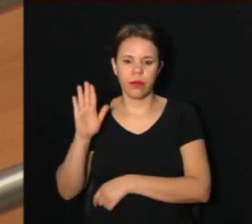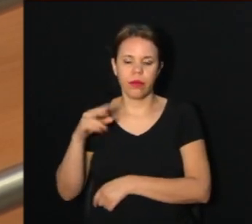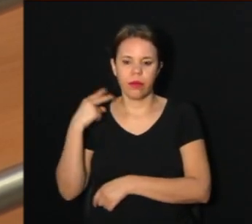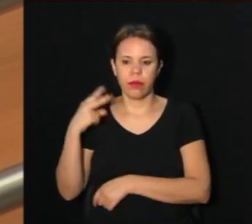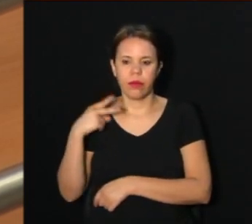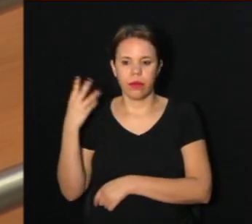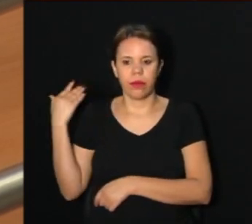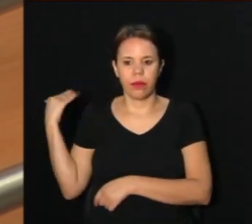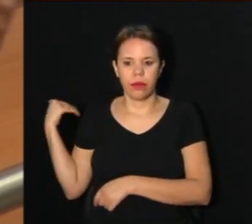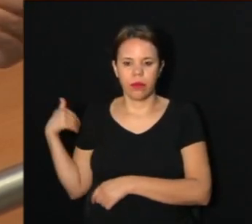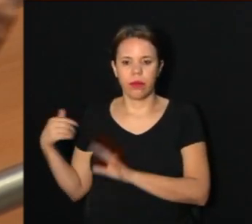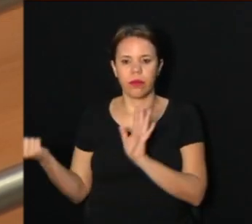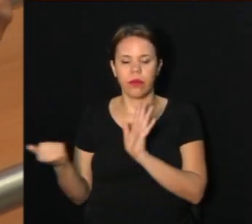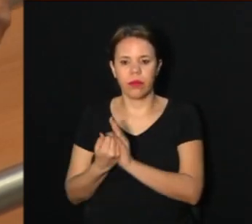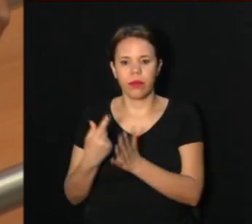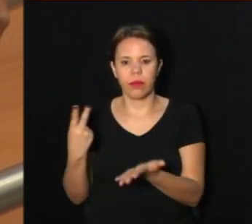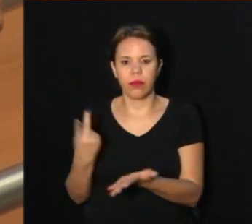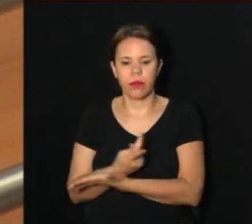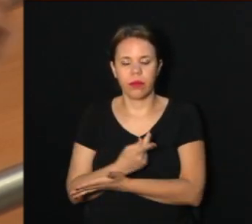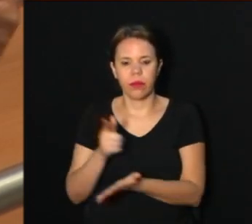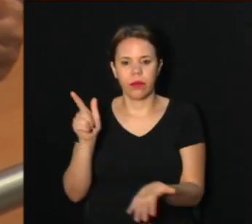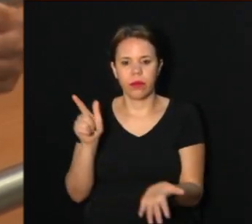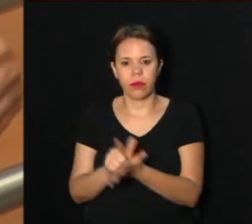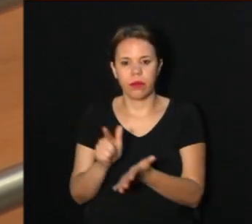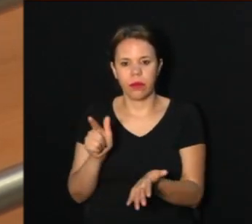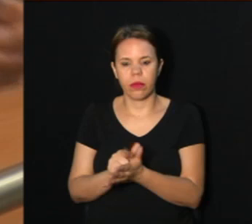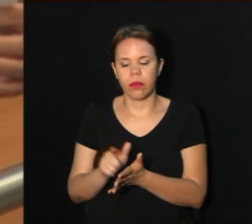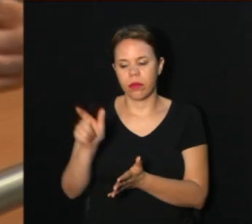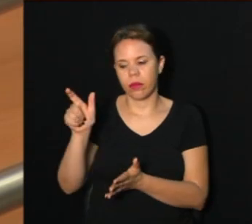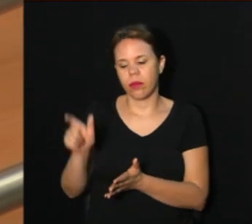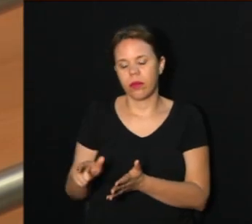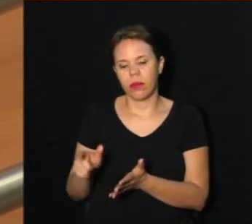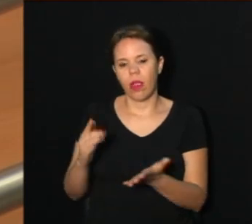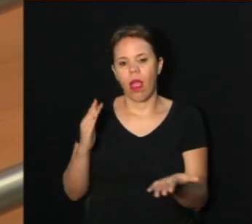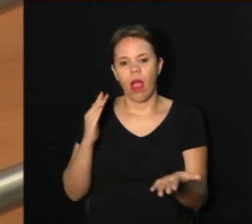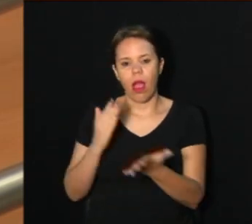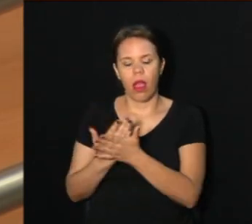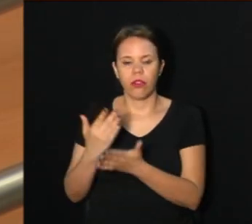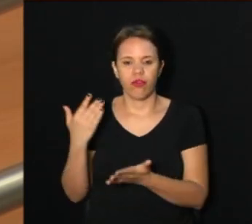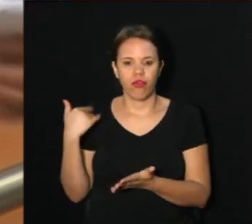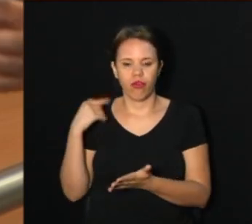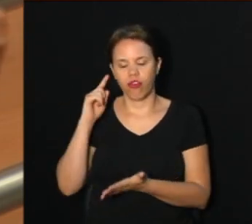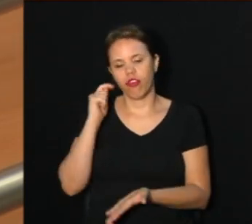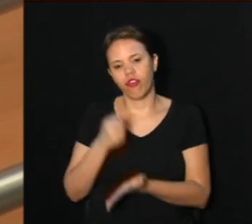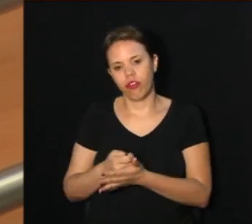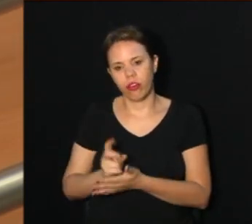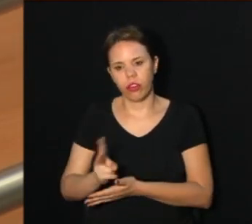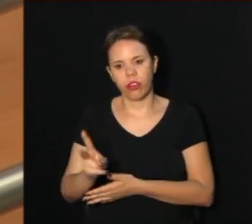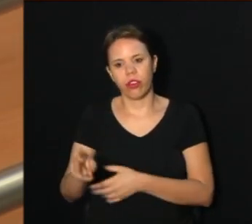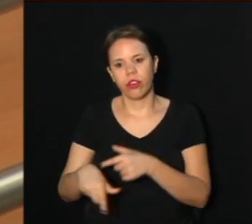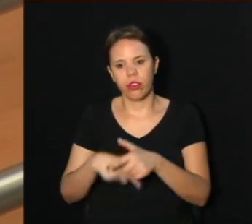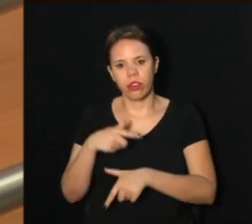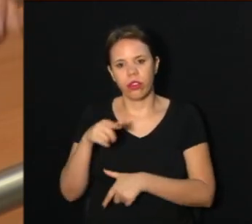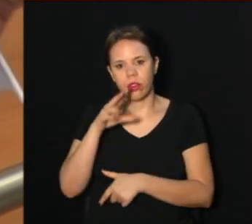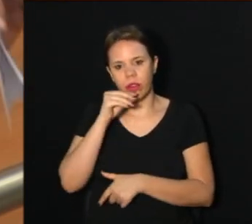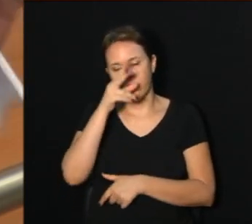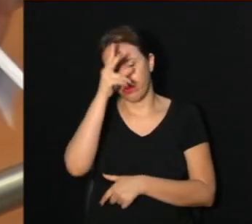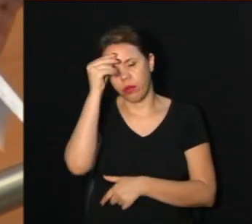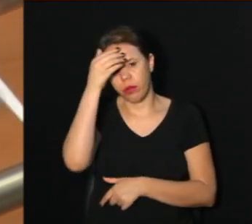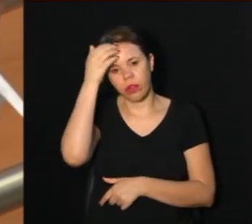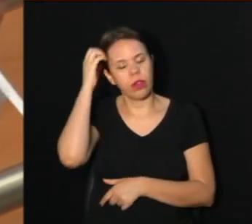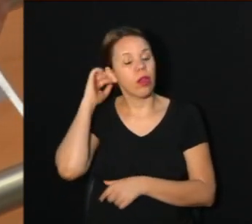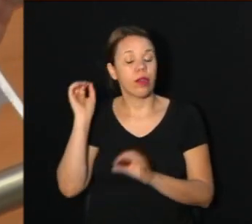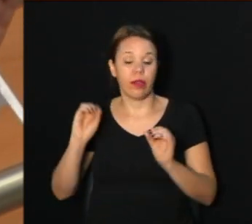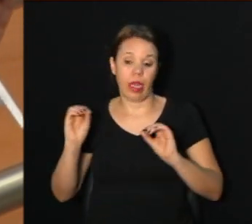e protocolei errado um papel, e esse procurador me deu a garantia de eu continuar sendo servidor público. Então, não é